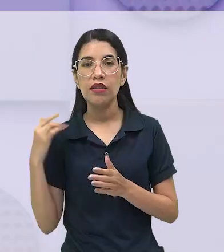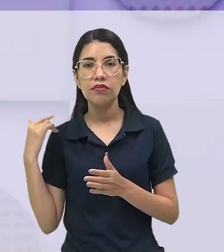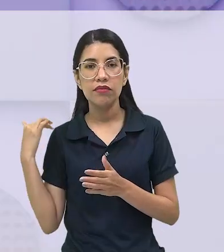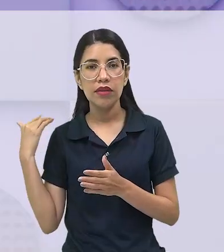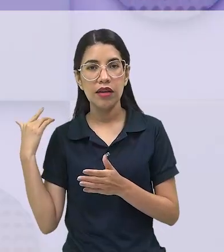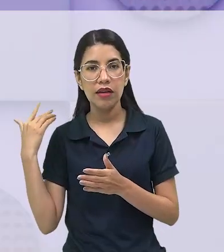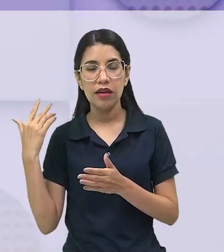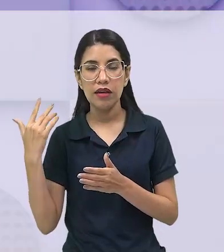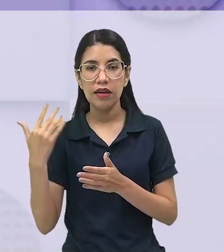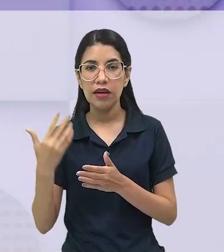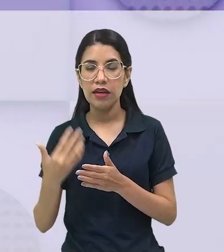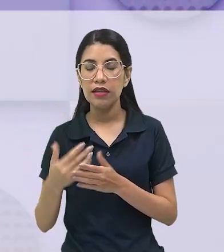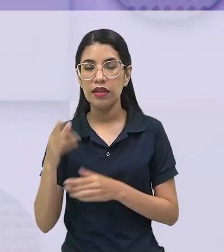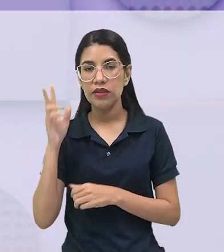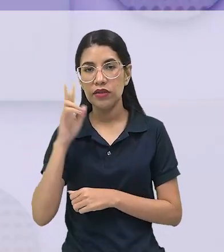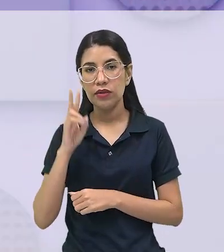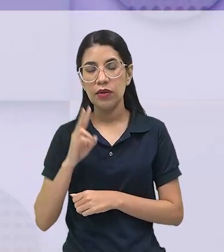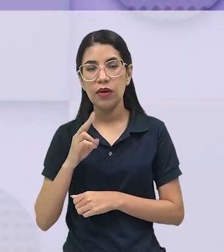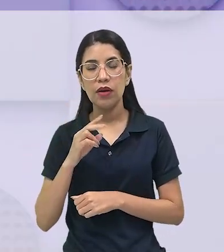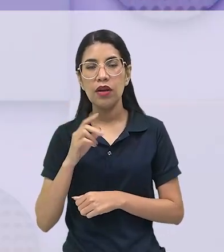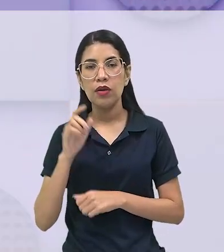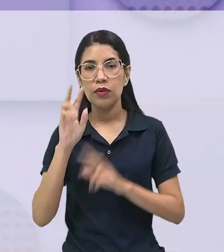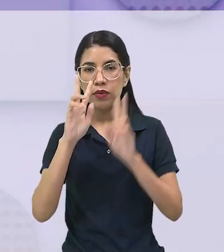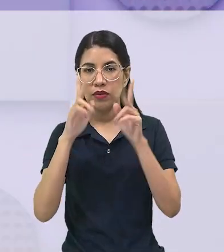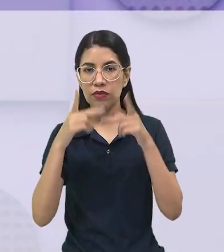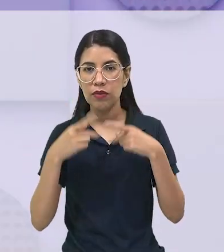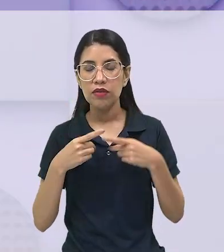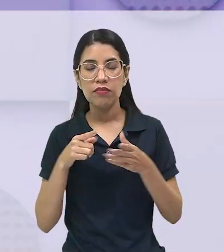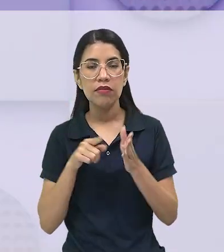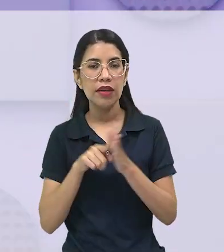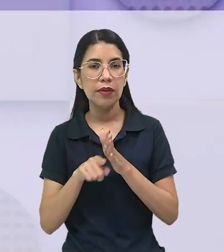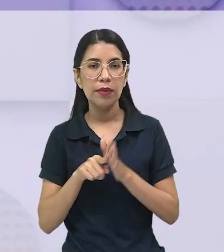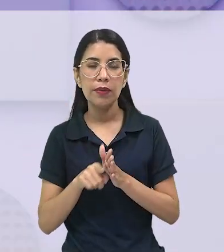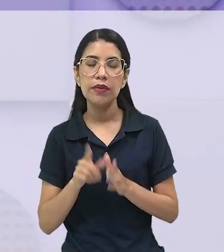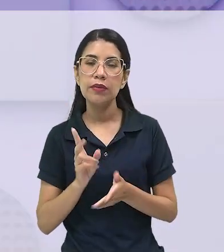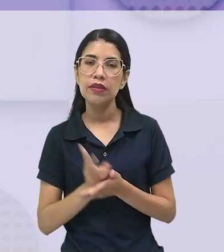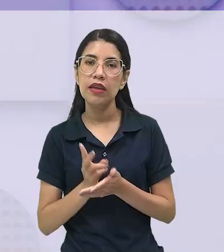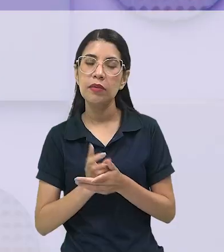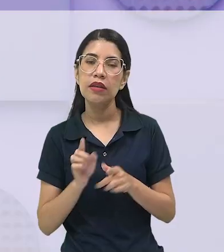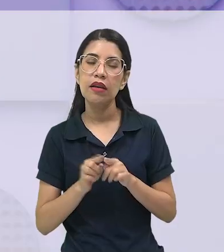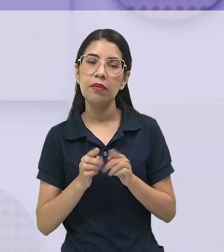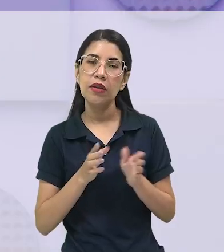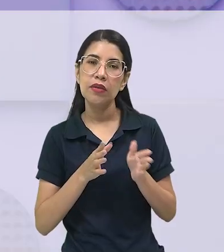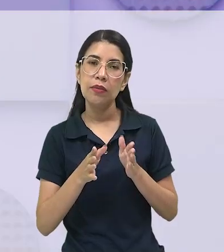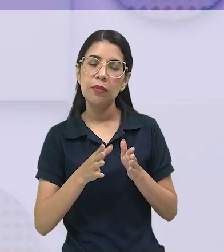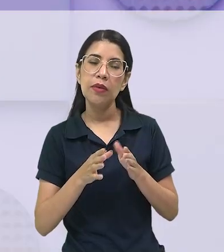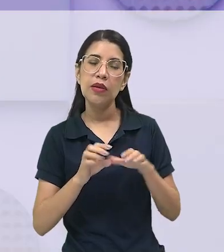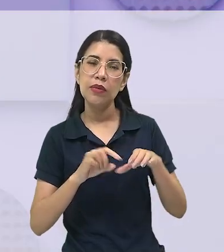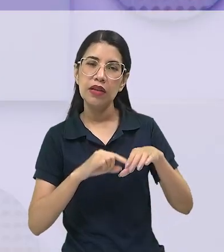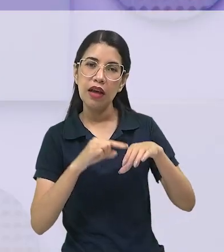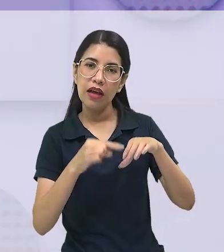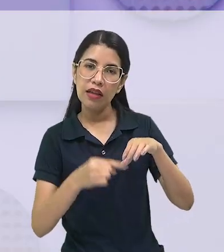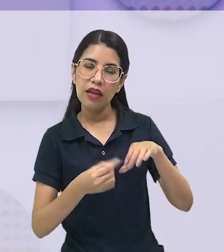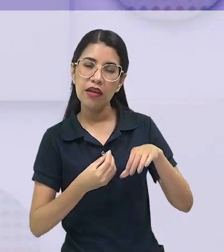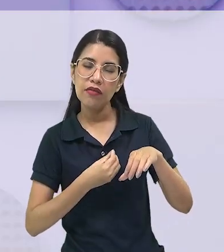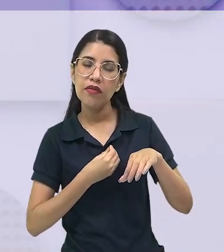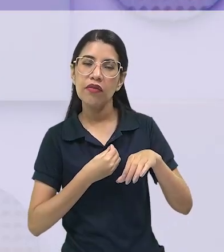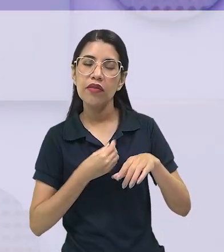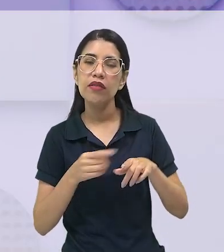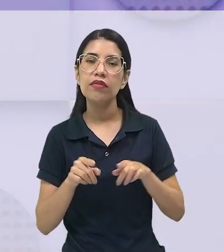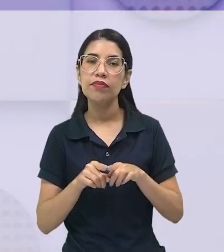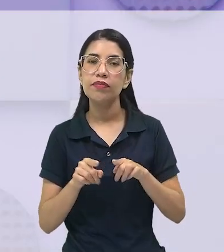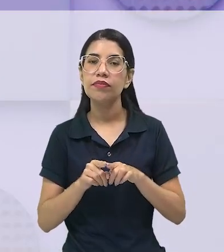da história humana, os seres humanos chegaram a fazer isso, inclusive na época das cavernas, mas